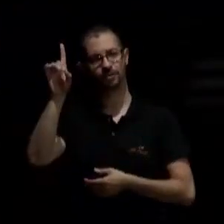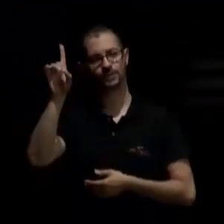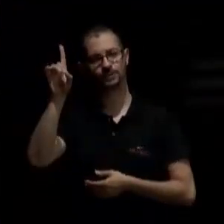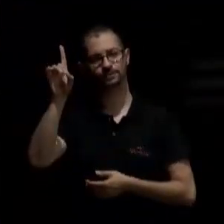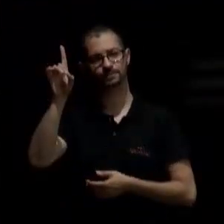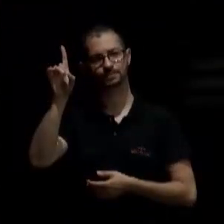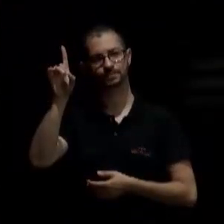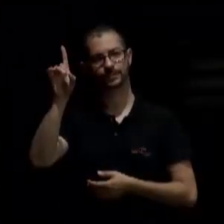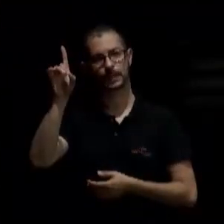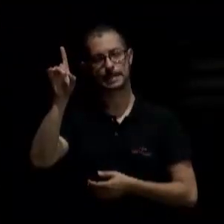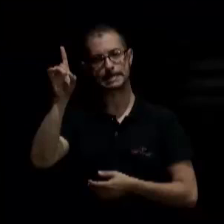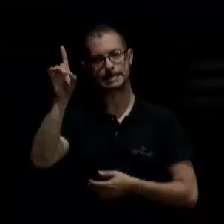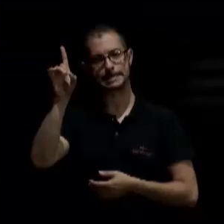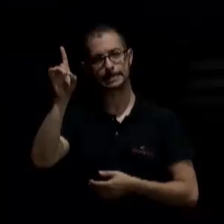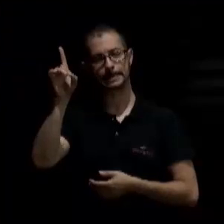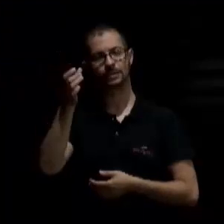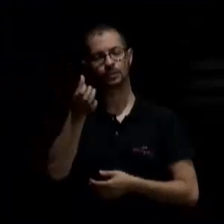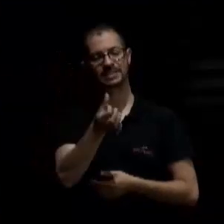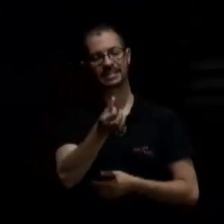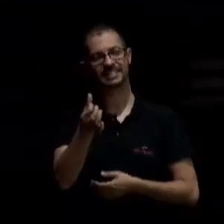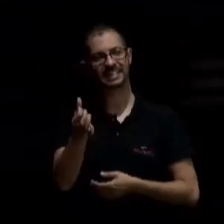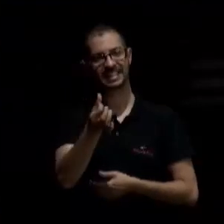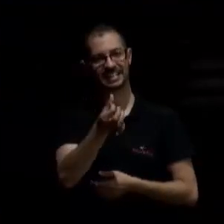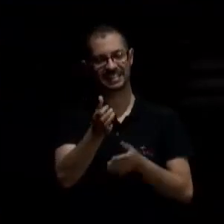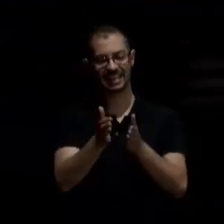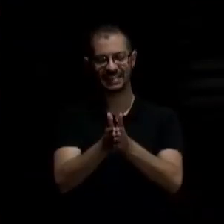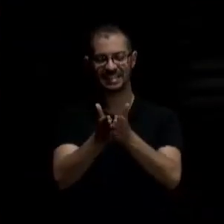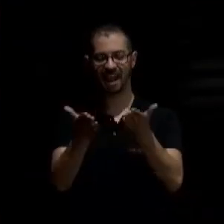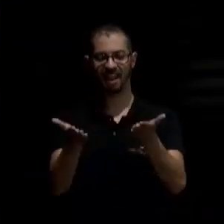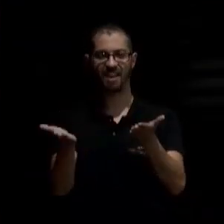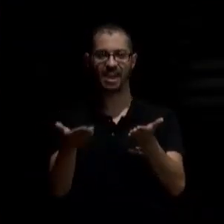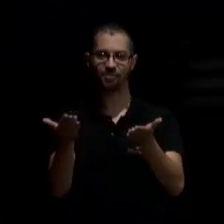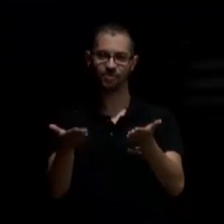os 66 livros da Bíblia,